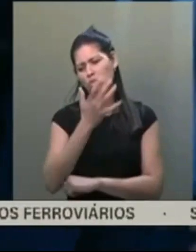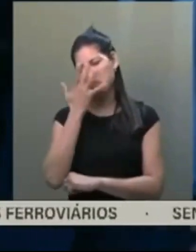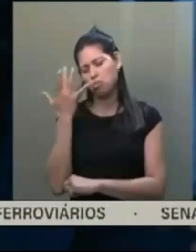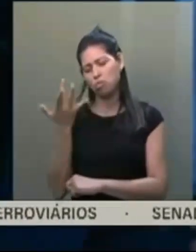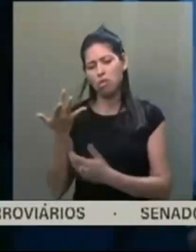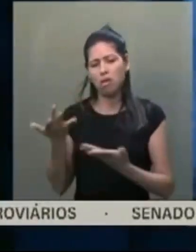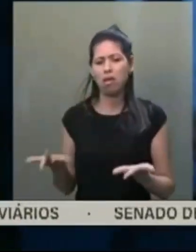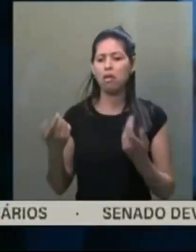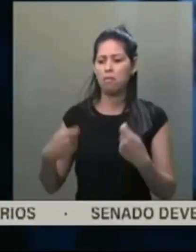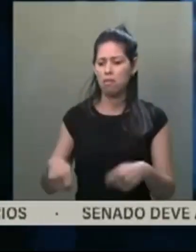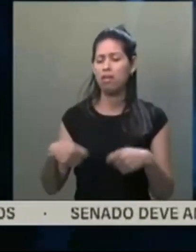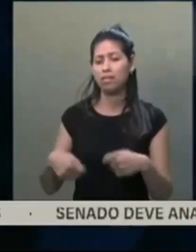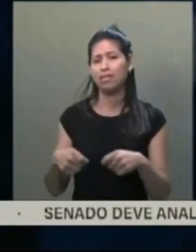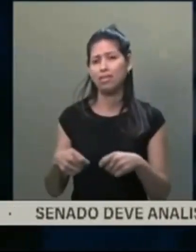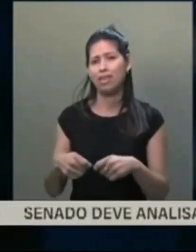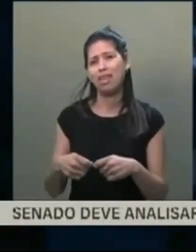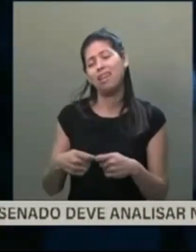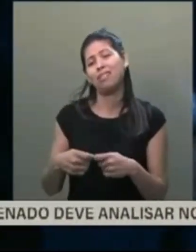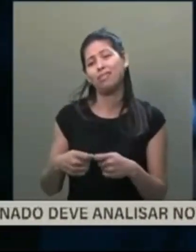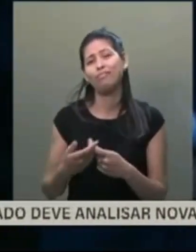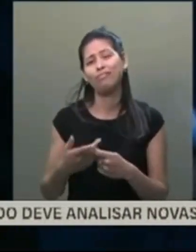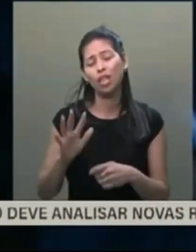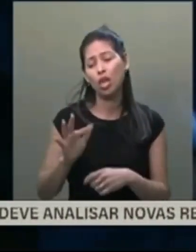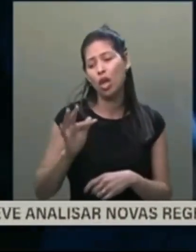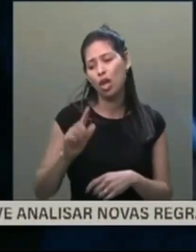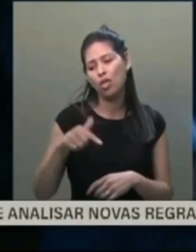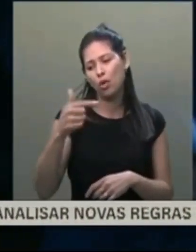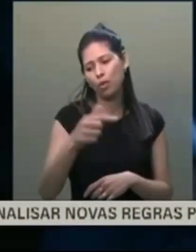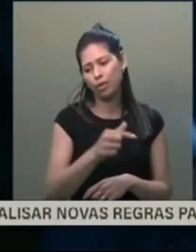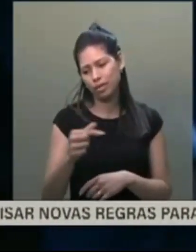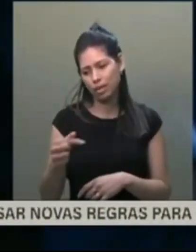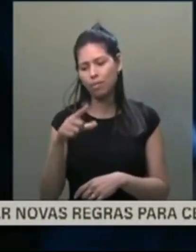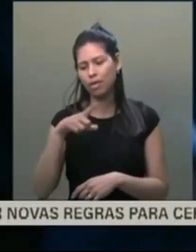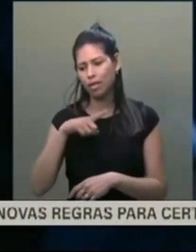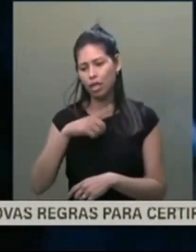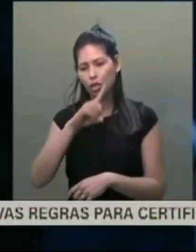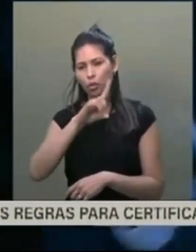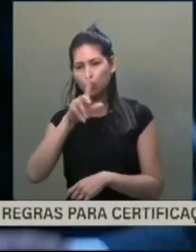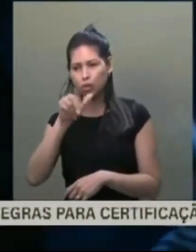no finados, talvez numa semana de reflexão, nós possamos evoluir. Muito obrigado.